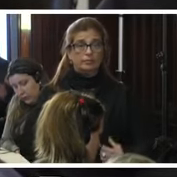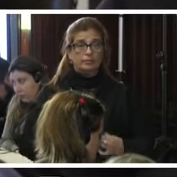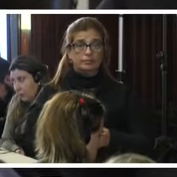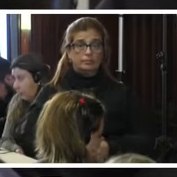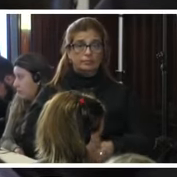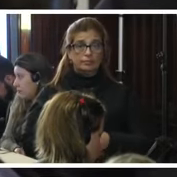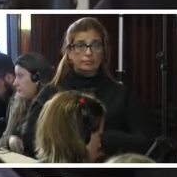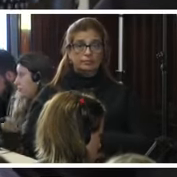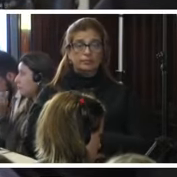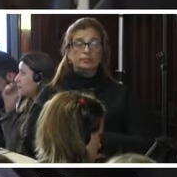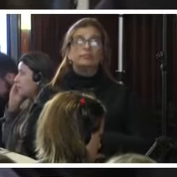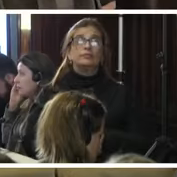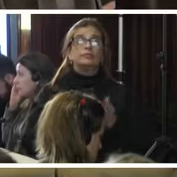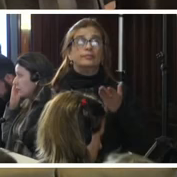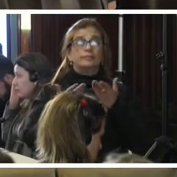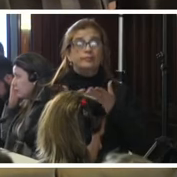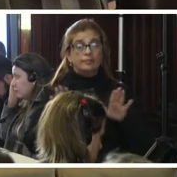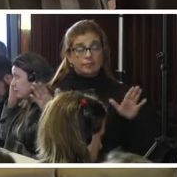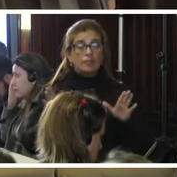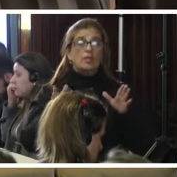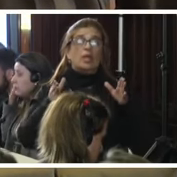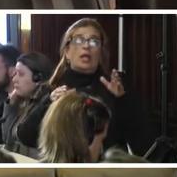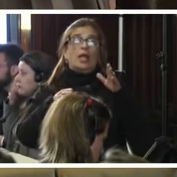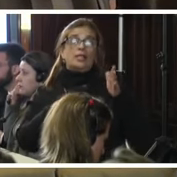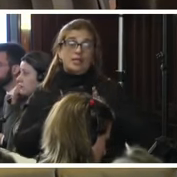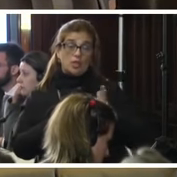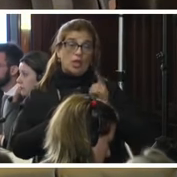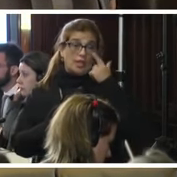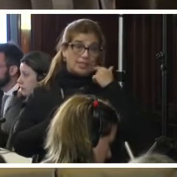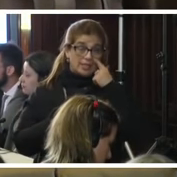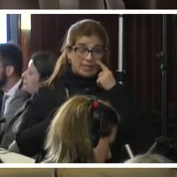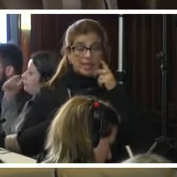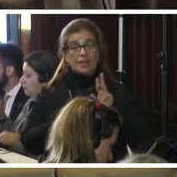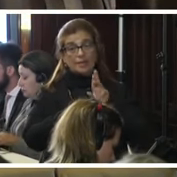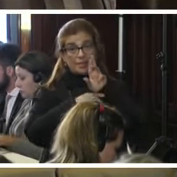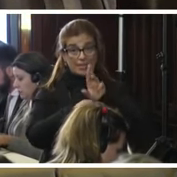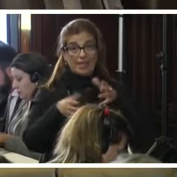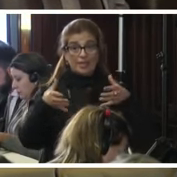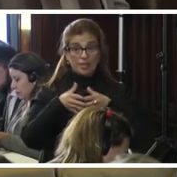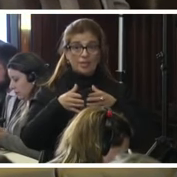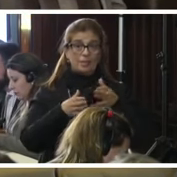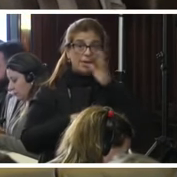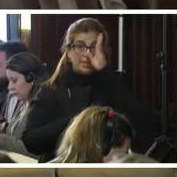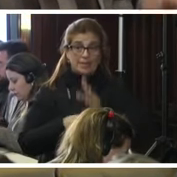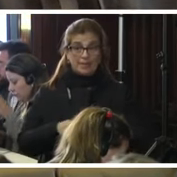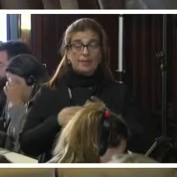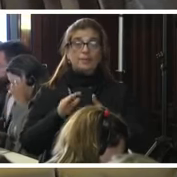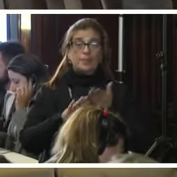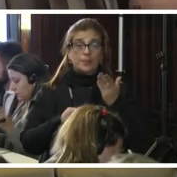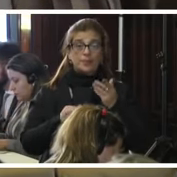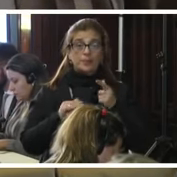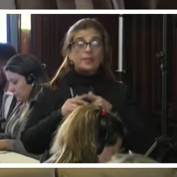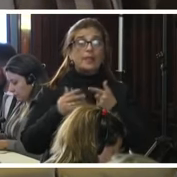Honorável senhor comissário, senhora comissária, ilustres representantes do Estado brasileiro, estimados senhores e